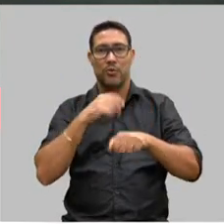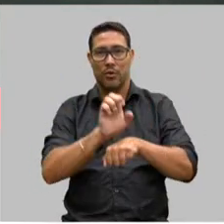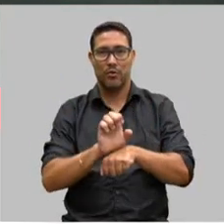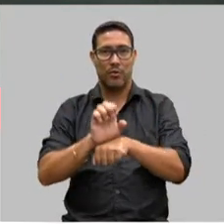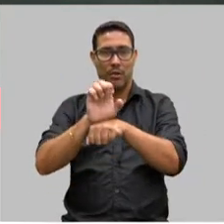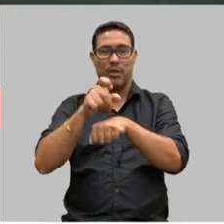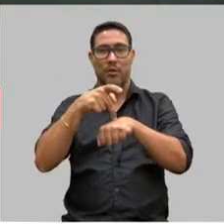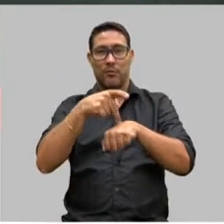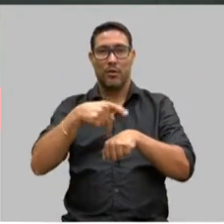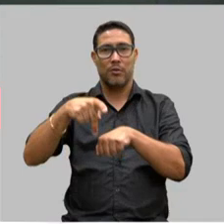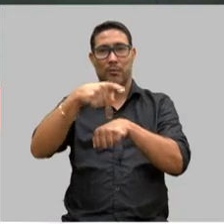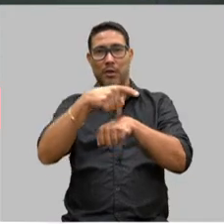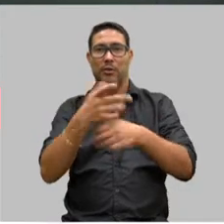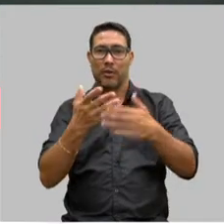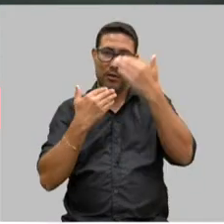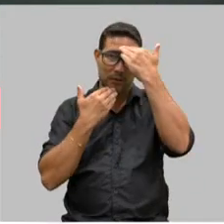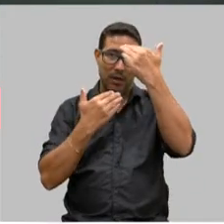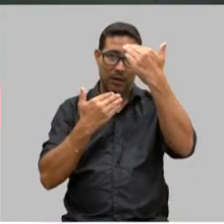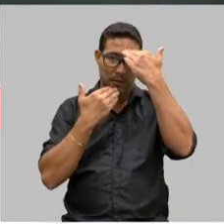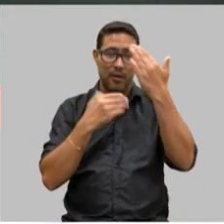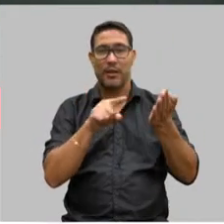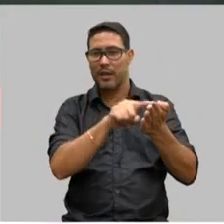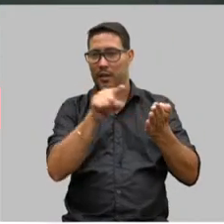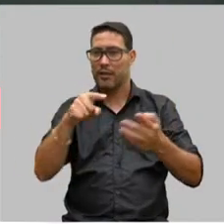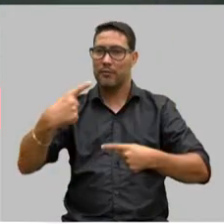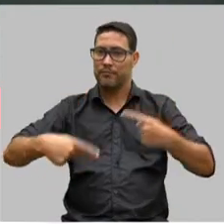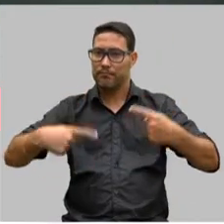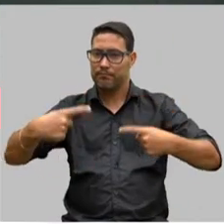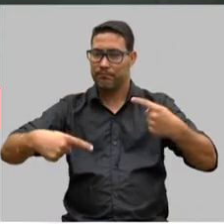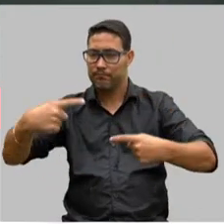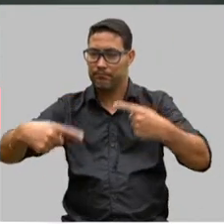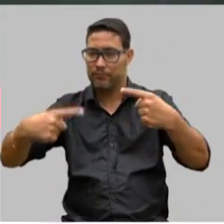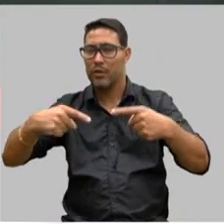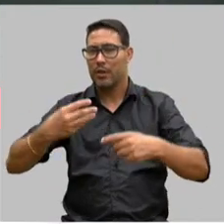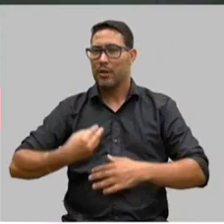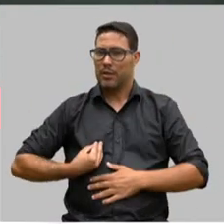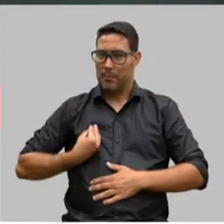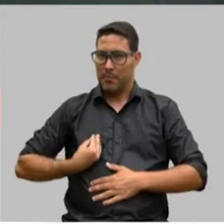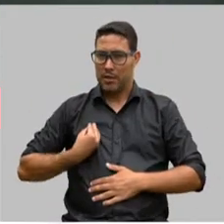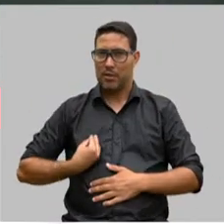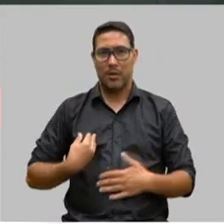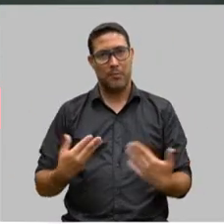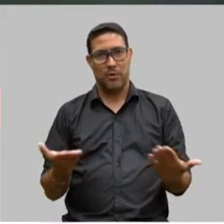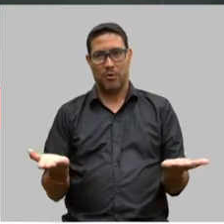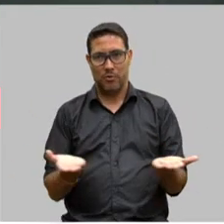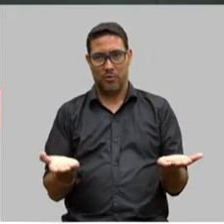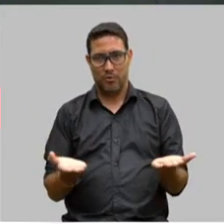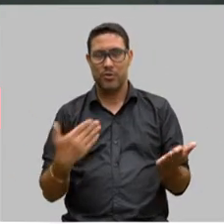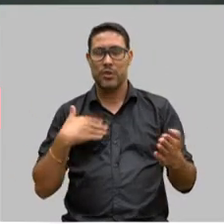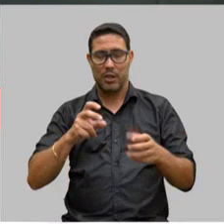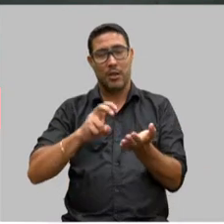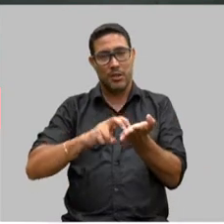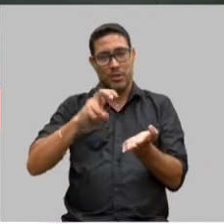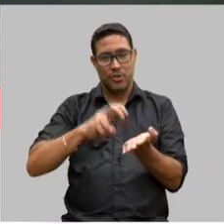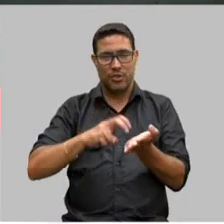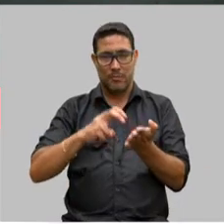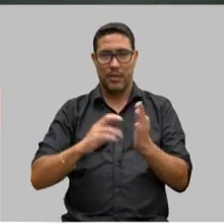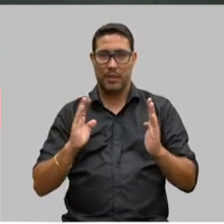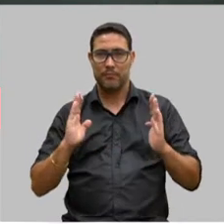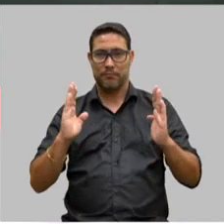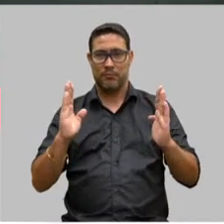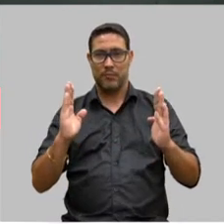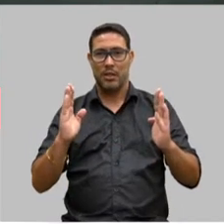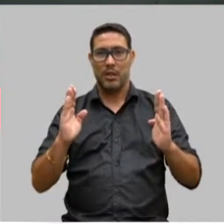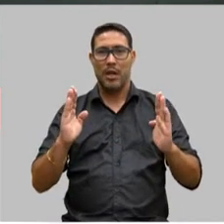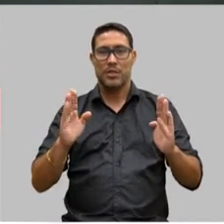muito a todos os debatedores, comentaristas que participaram aqui dessa parte da manhã. Nós estamos chegando na